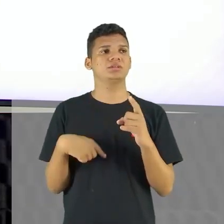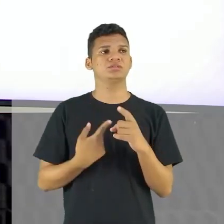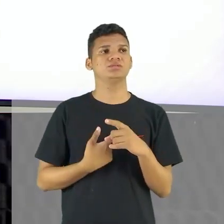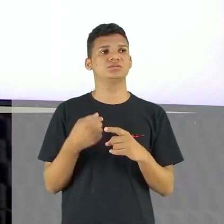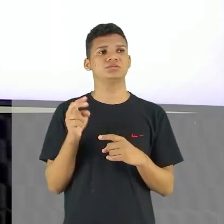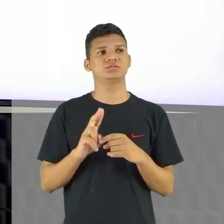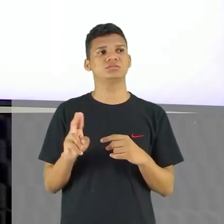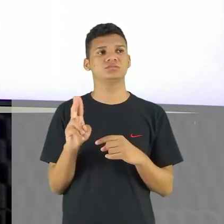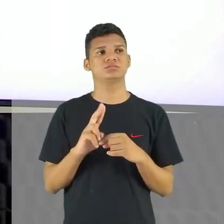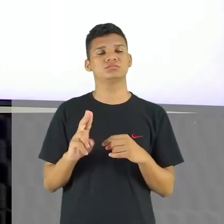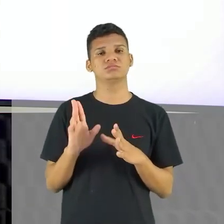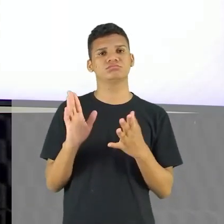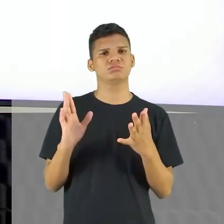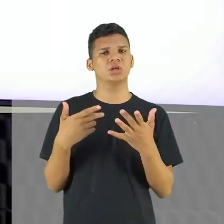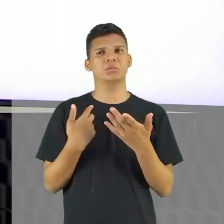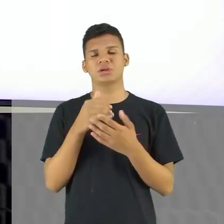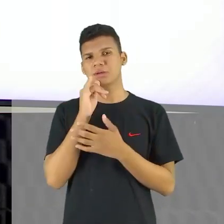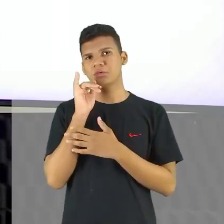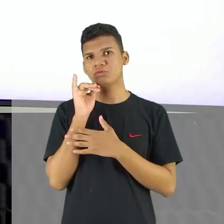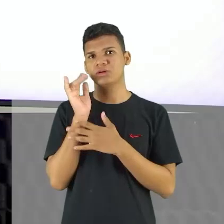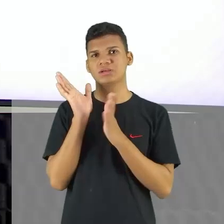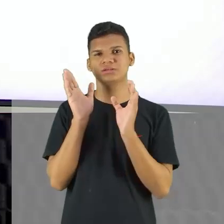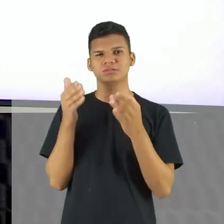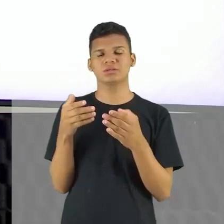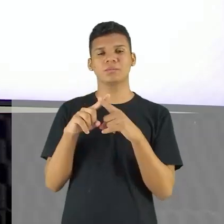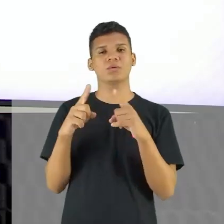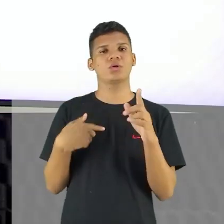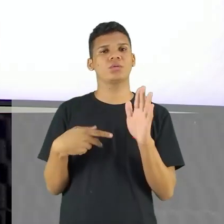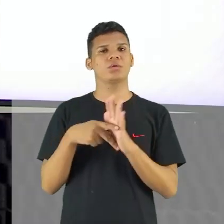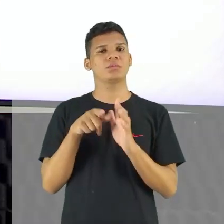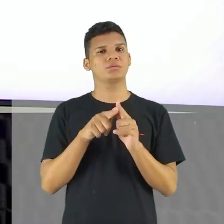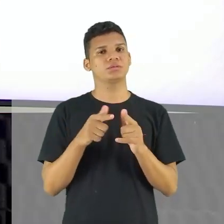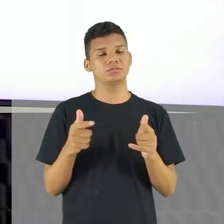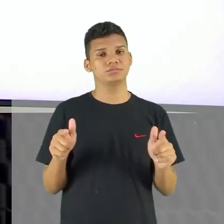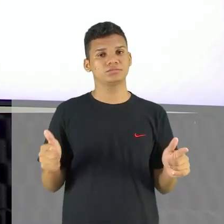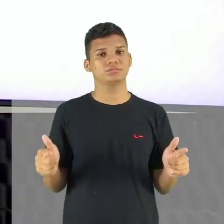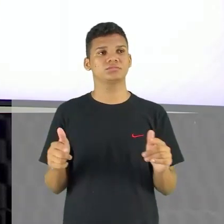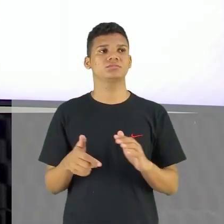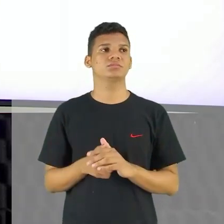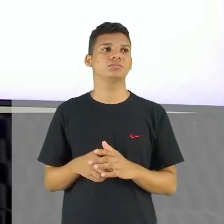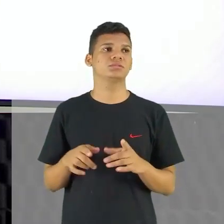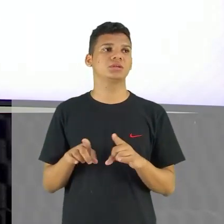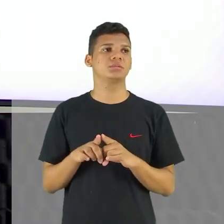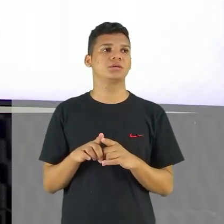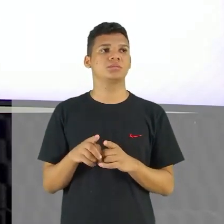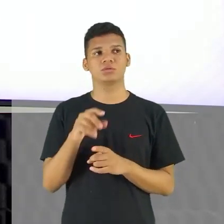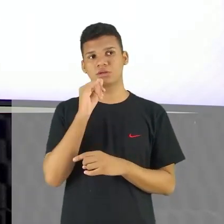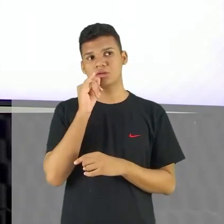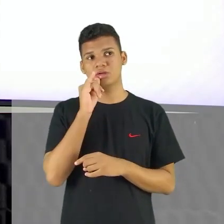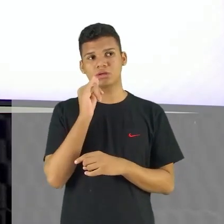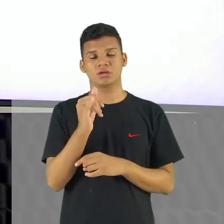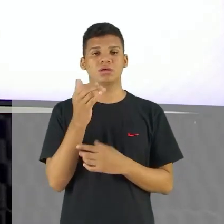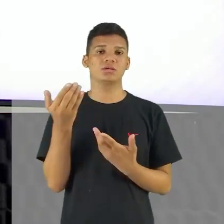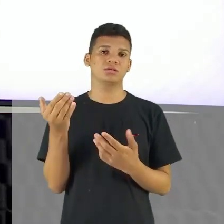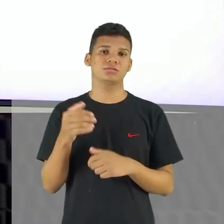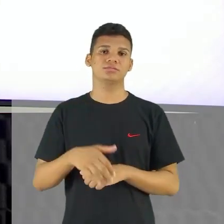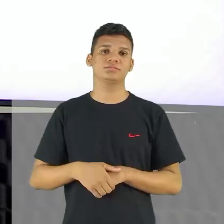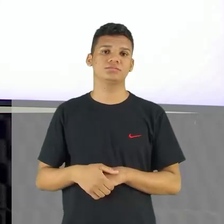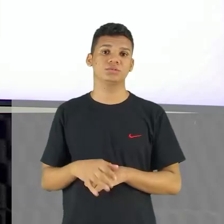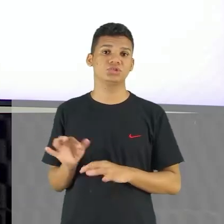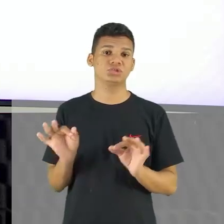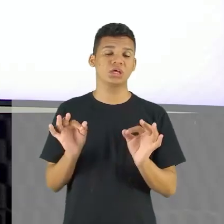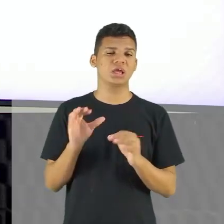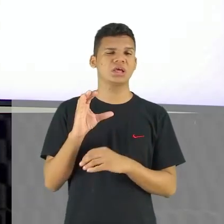mais polido, mais, né, gramaticalmente falando, mais chique, como alguém gosta de dizer por aí,